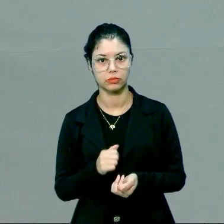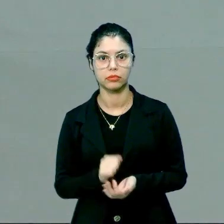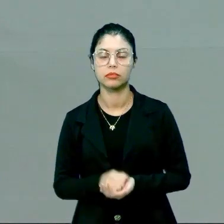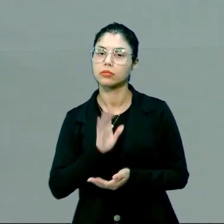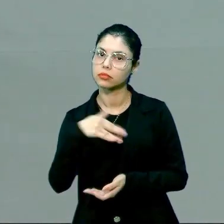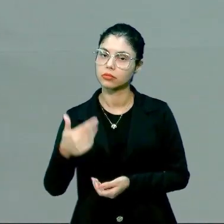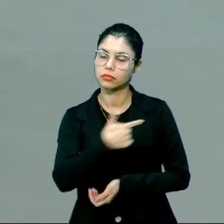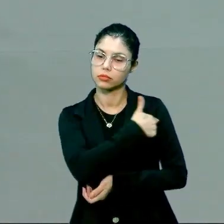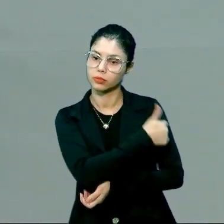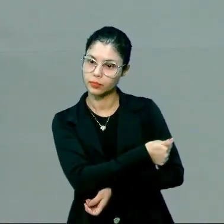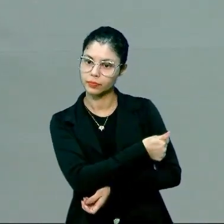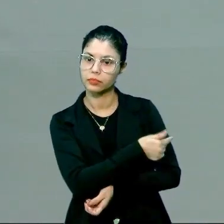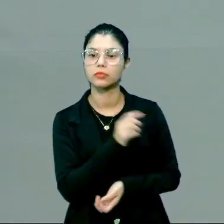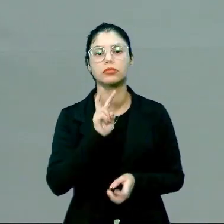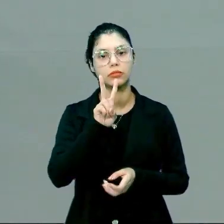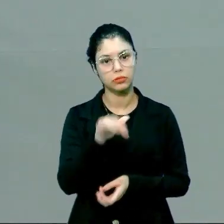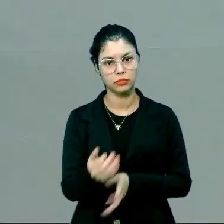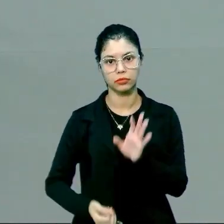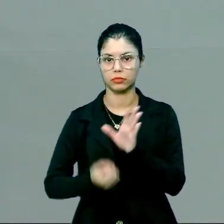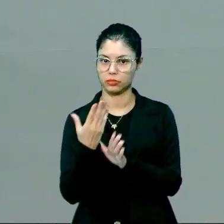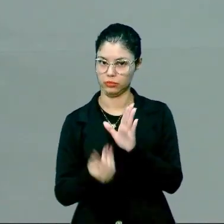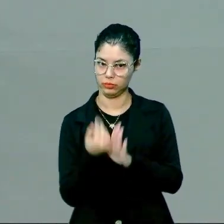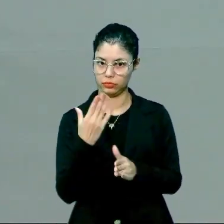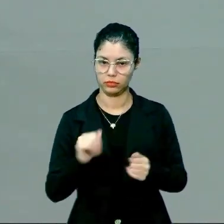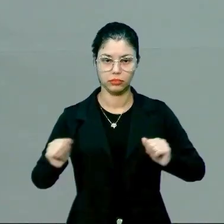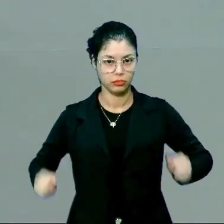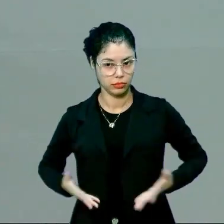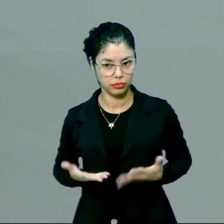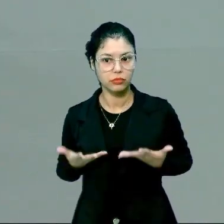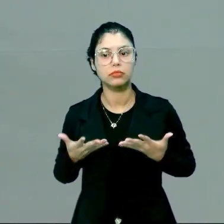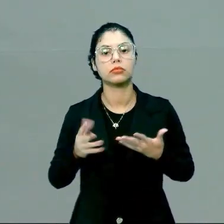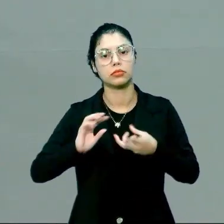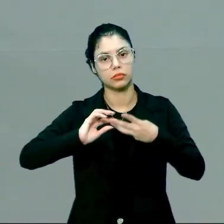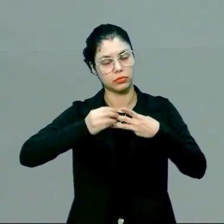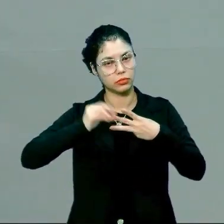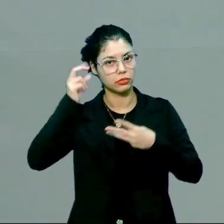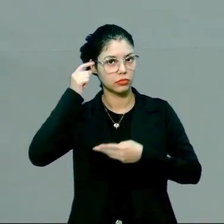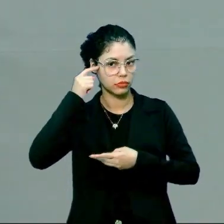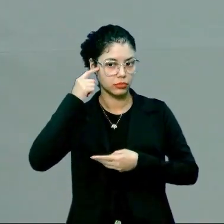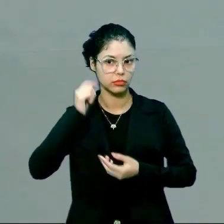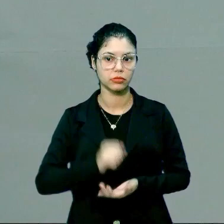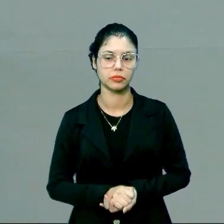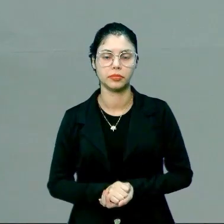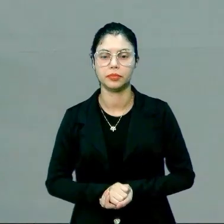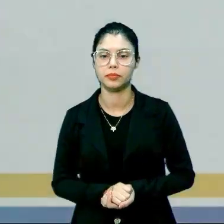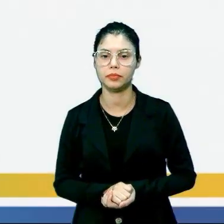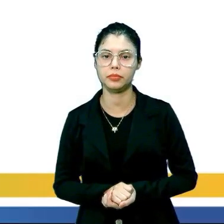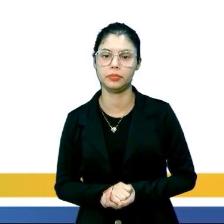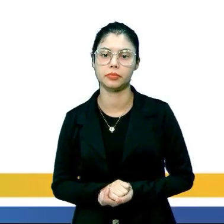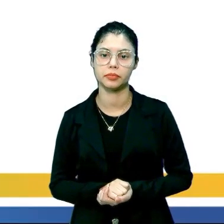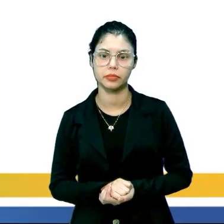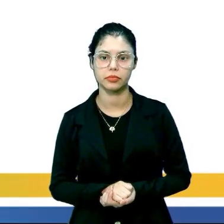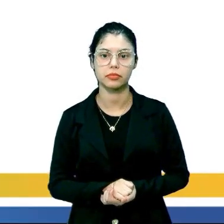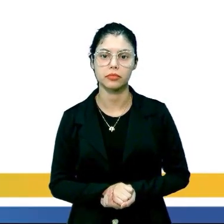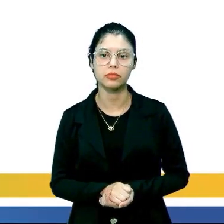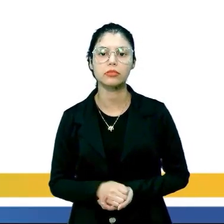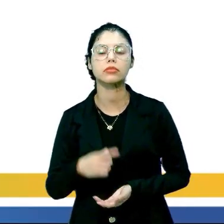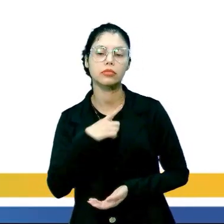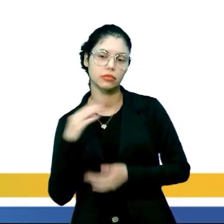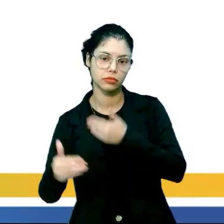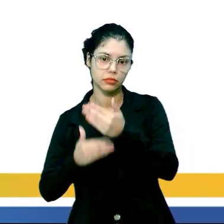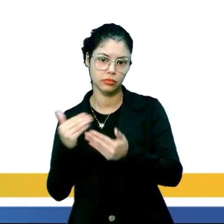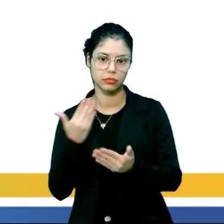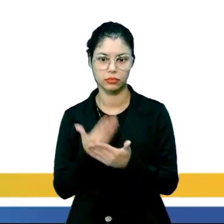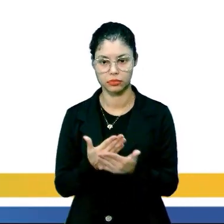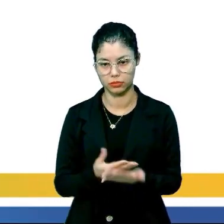a gente, quando toma a vacina, a gente vai gerar um estímulo das células de memória, tá? Então, a gente vai adquirir aí ao longo